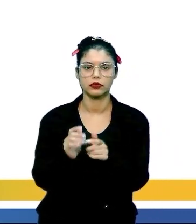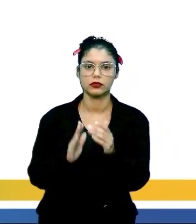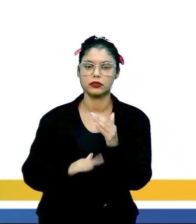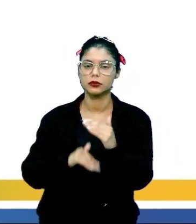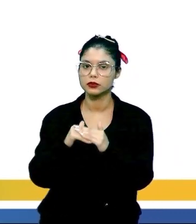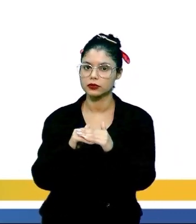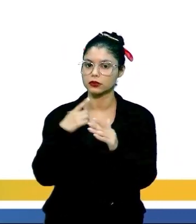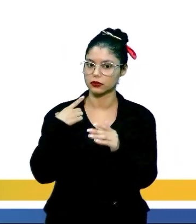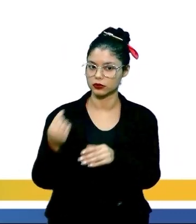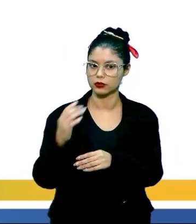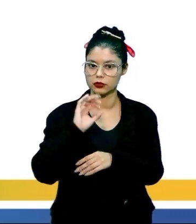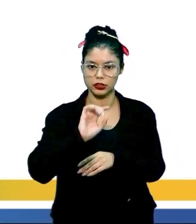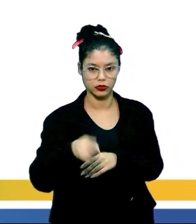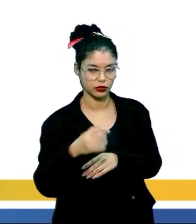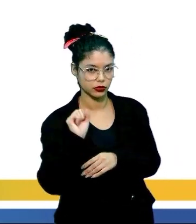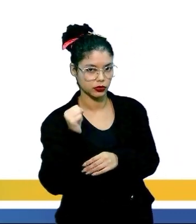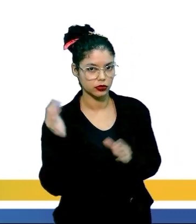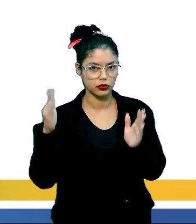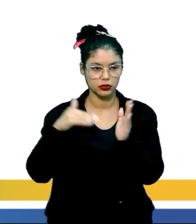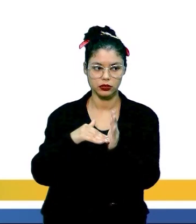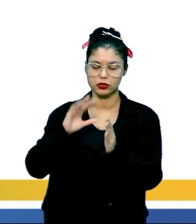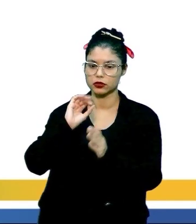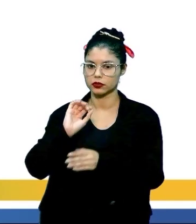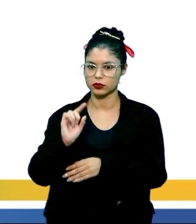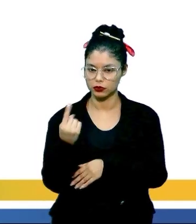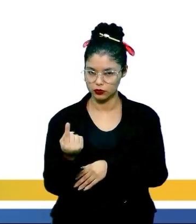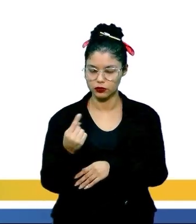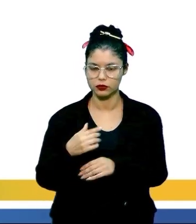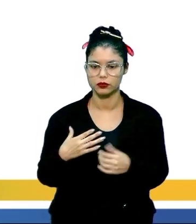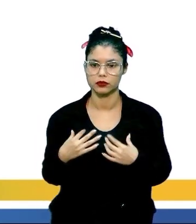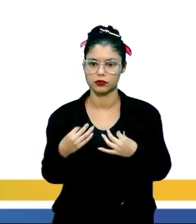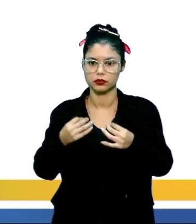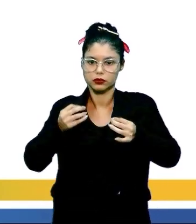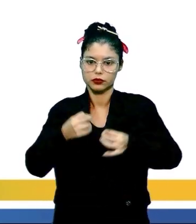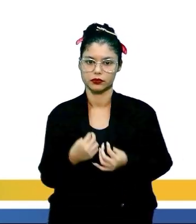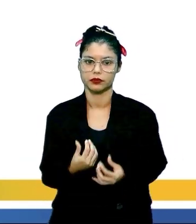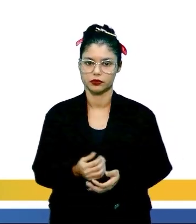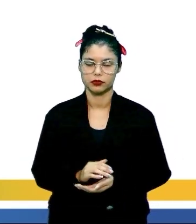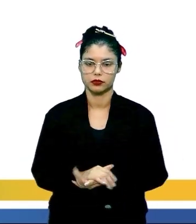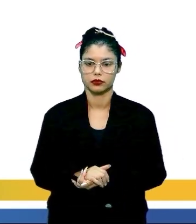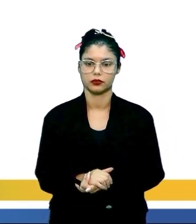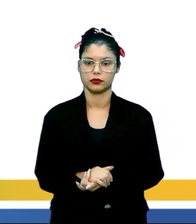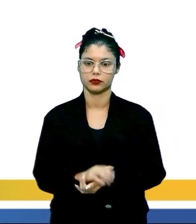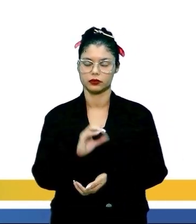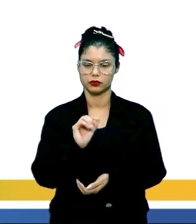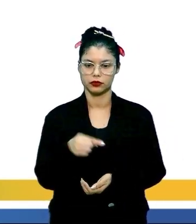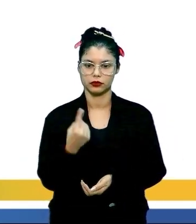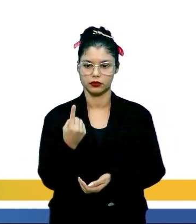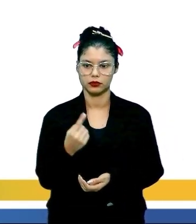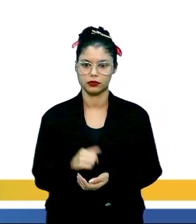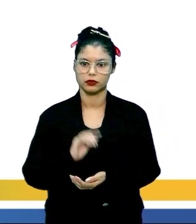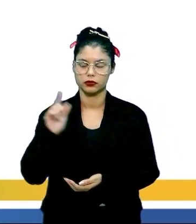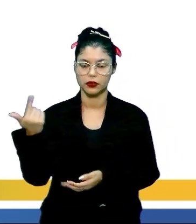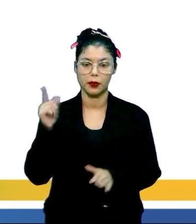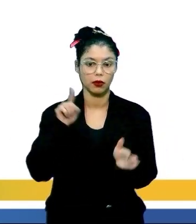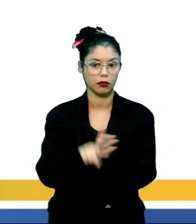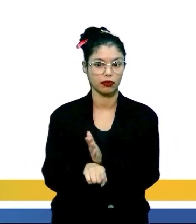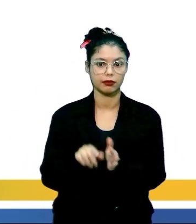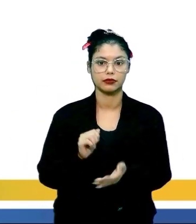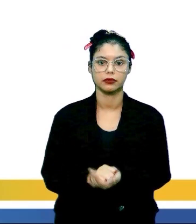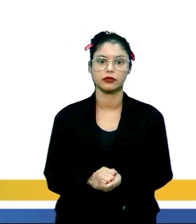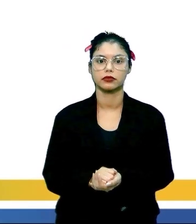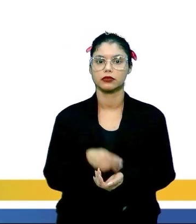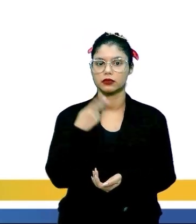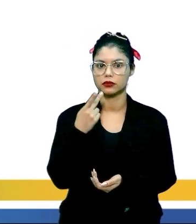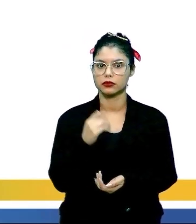pressão ela saiu de 0,8 e foi para 0,1. Então, o nosso gabarito, 0,1. A próxima questão